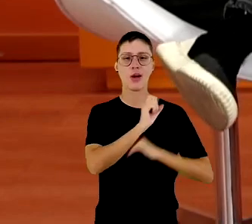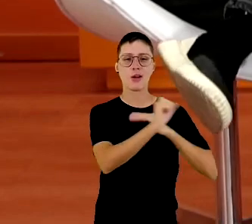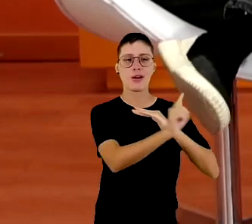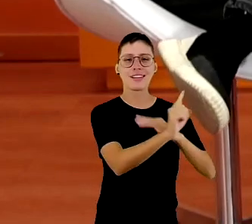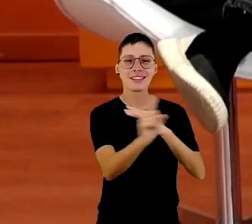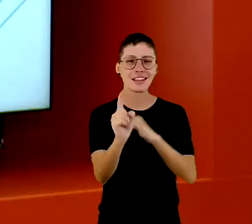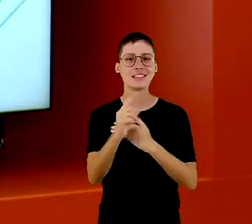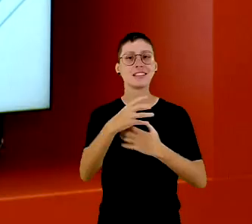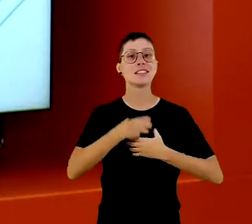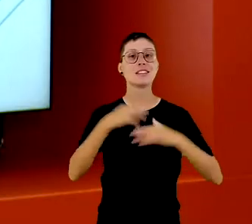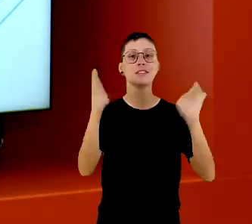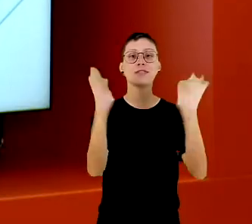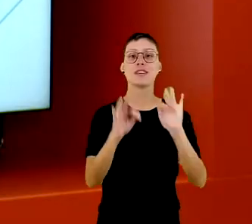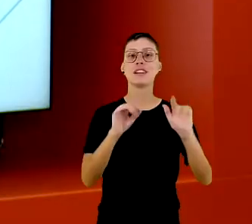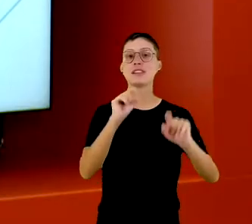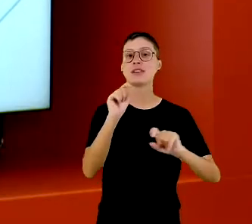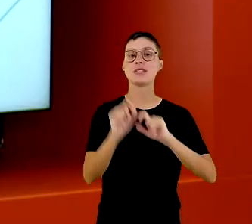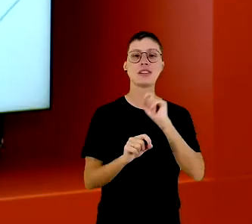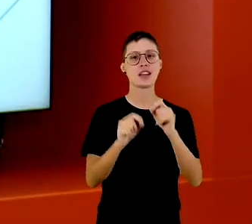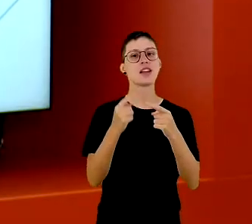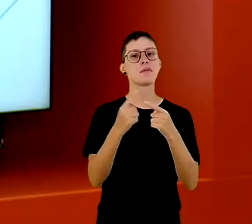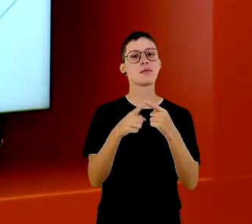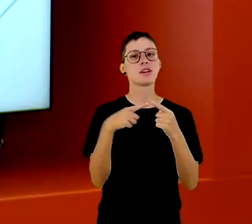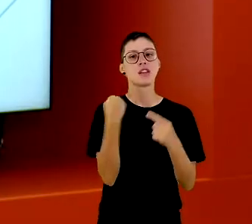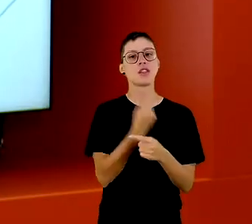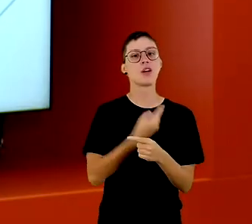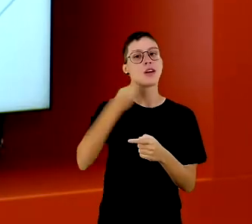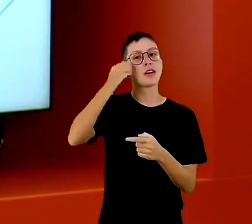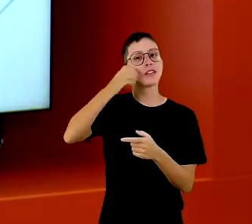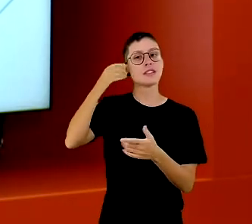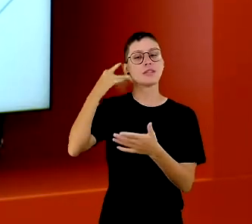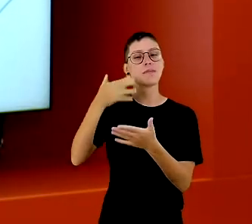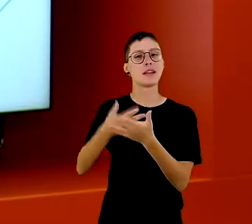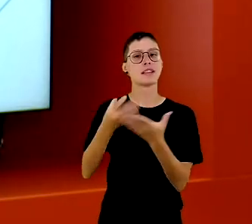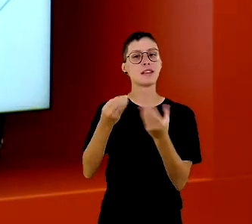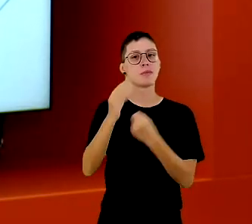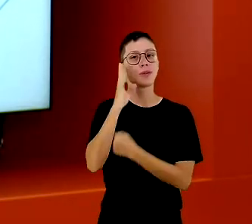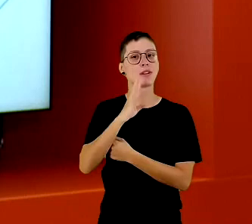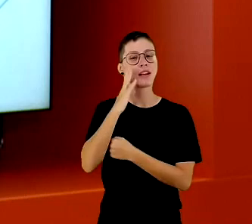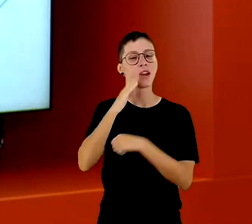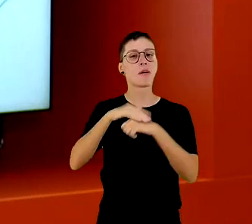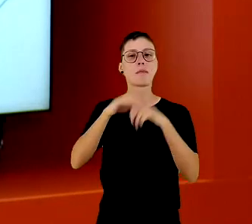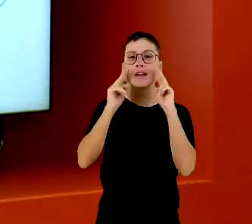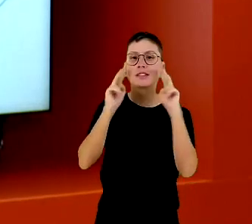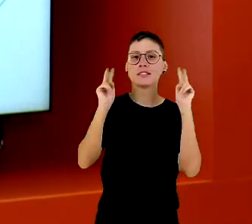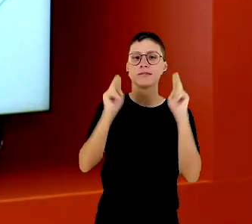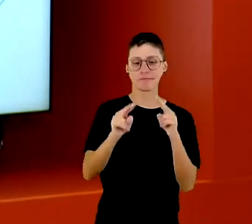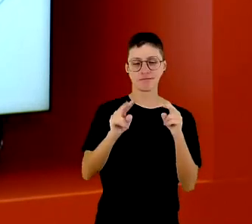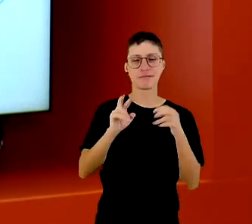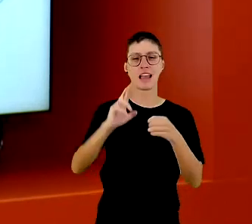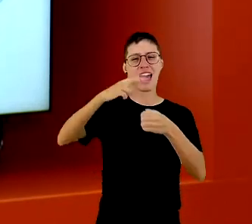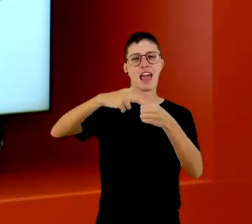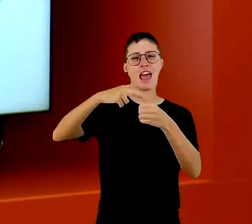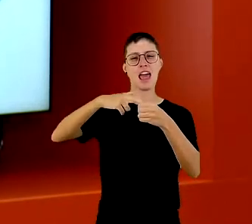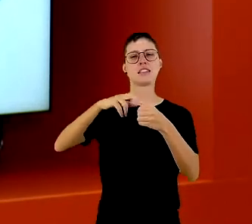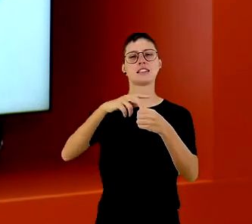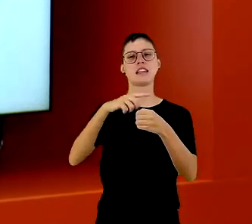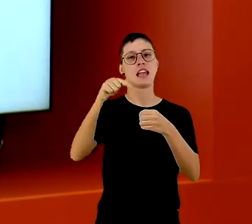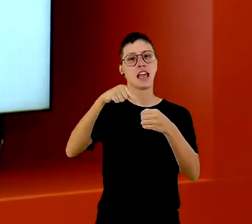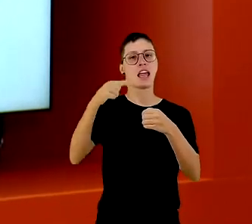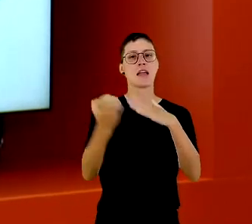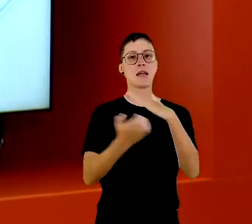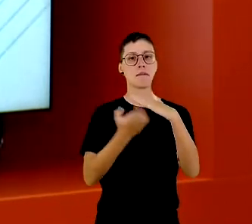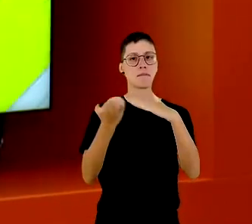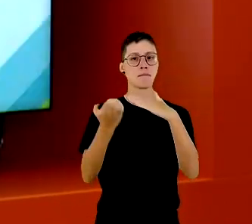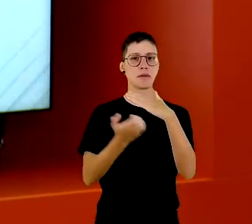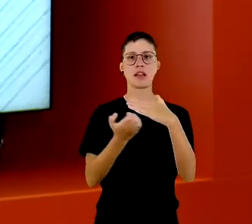ouvir, porque eu acho que a gente está numa jornada muito bacana, de cada vez mais, olhando até Raizen, de ser uma empresa customer-centric,